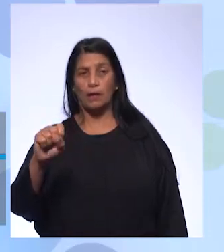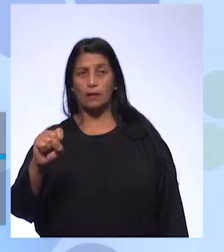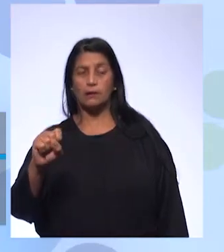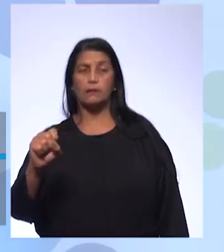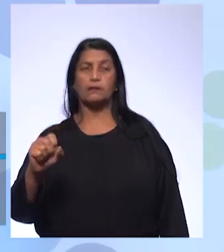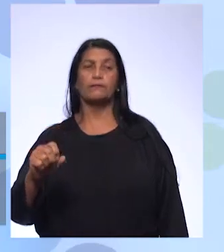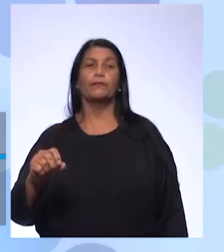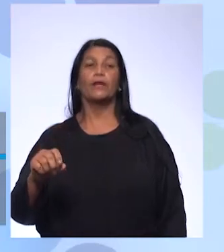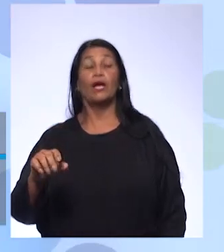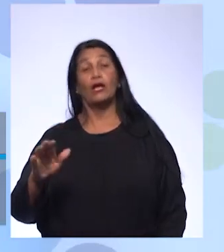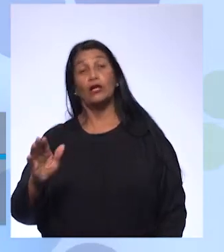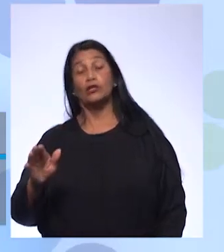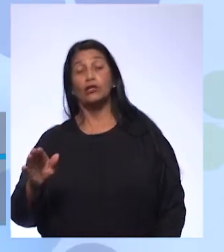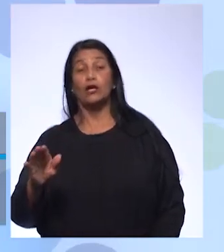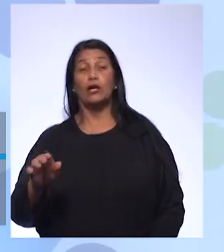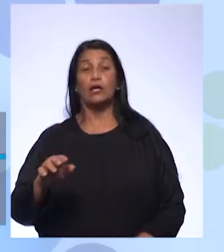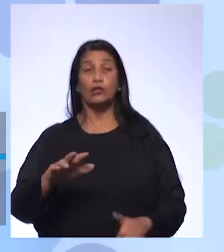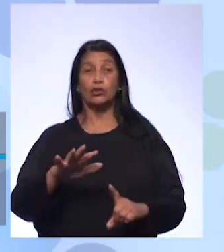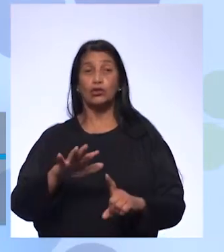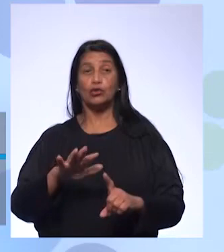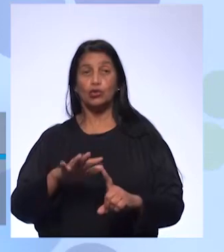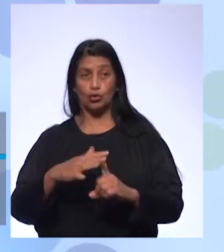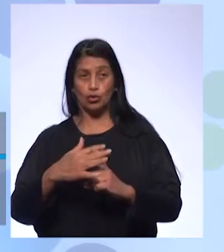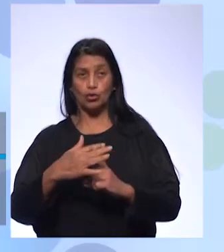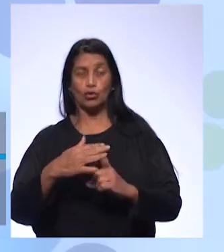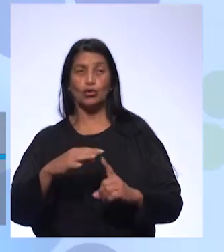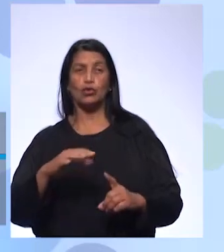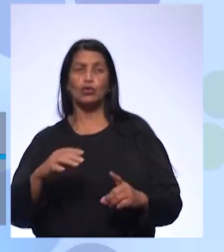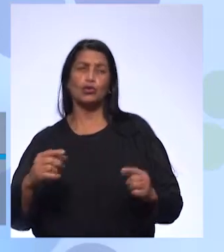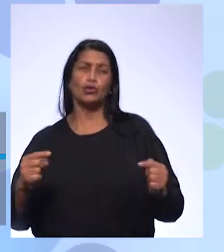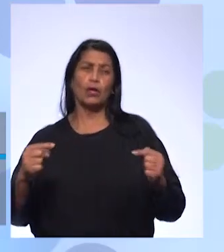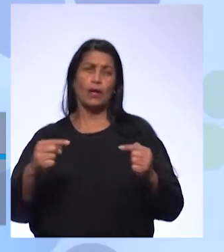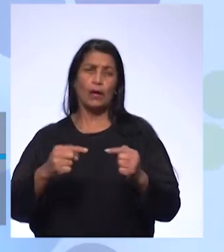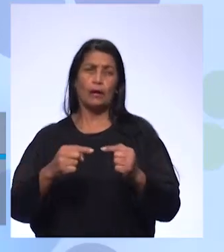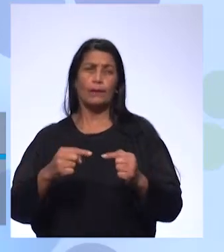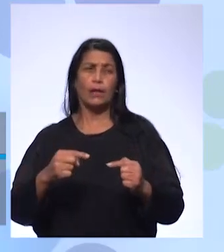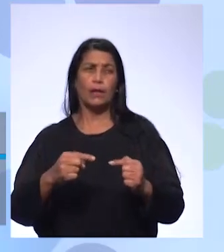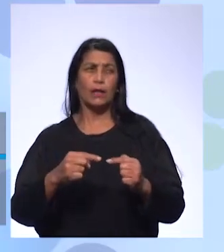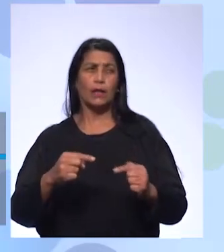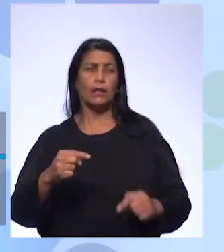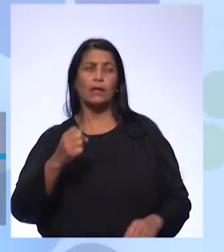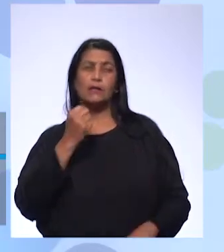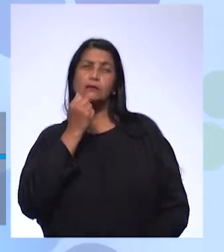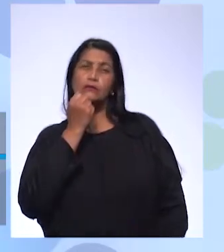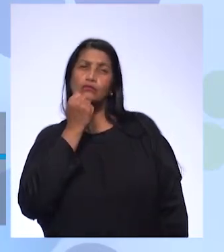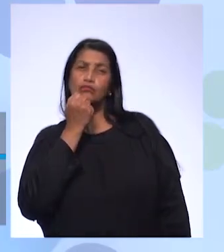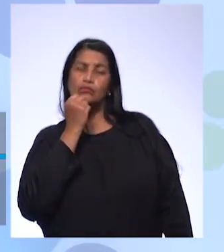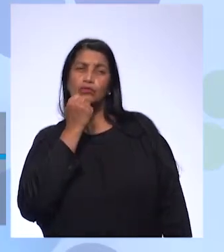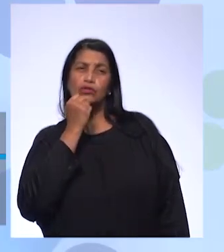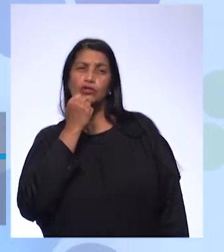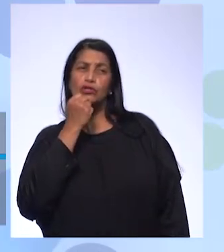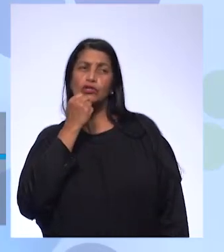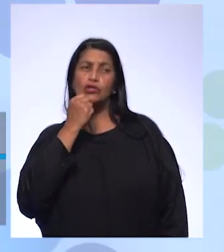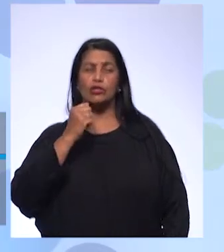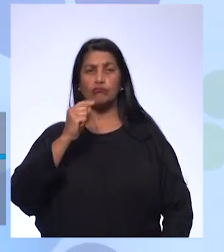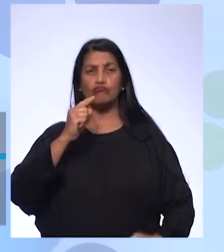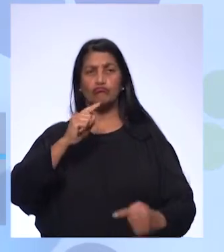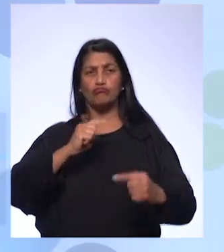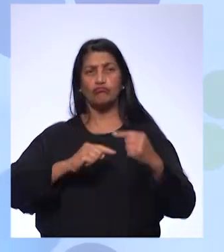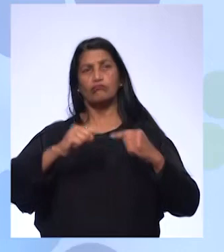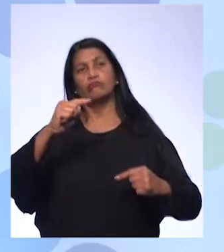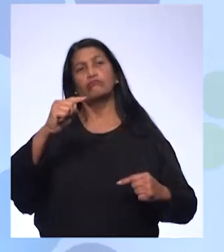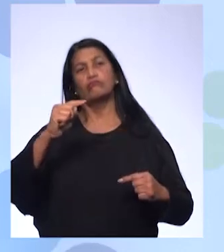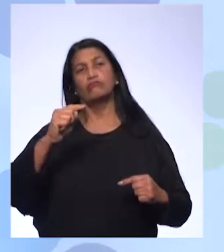Já os socialistas científicos são um pouco mais revolucionários, né? Vamos dar uma olhadinha.